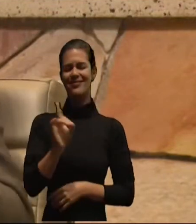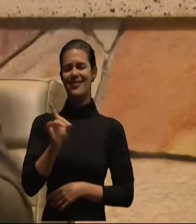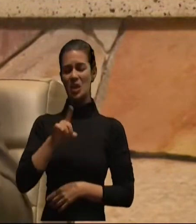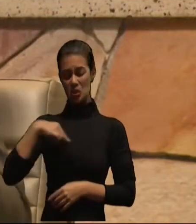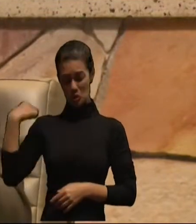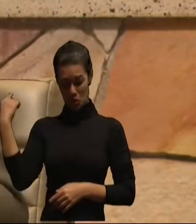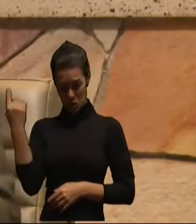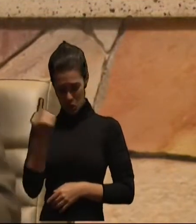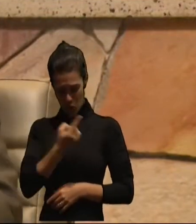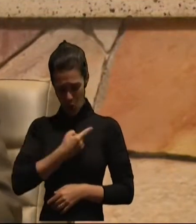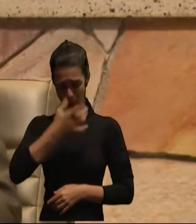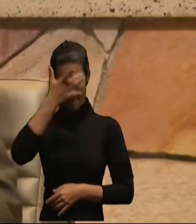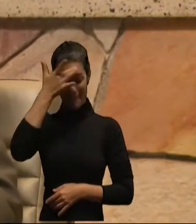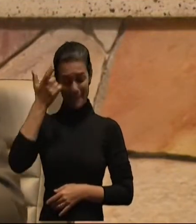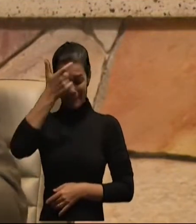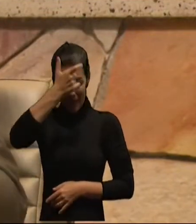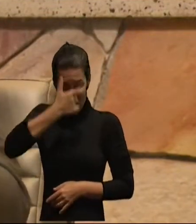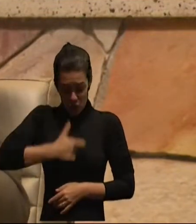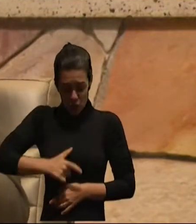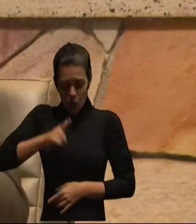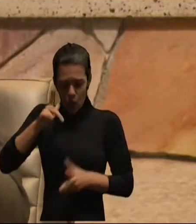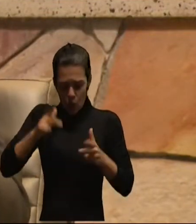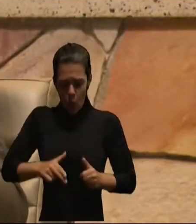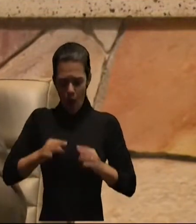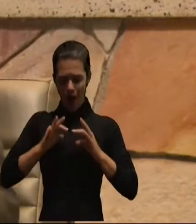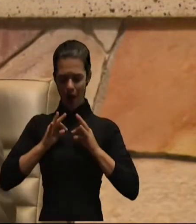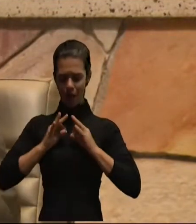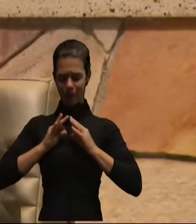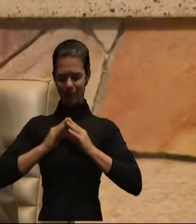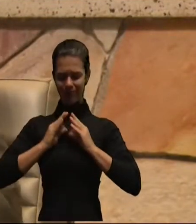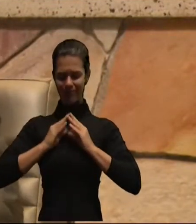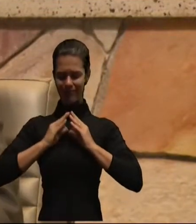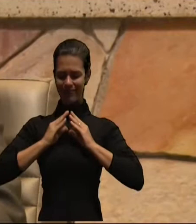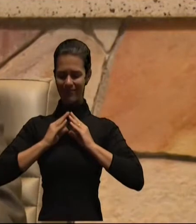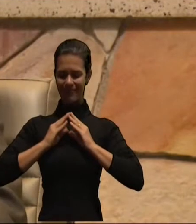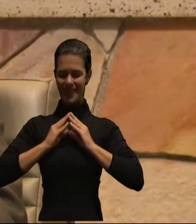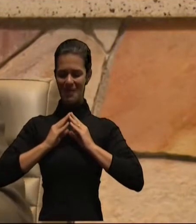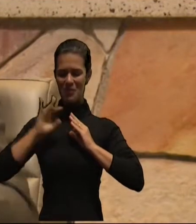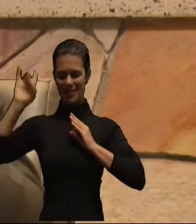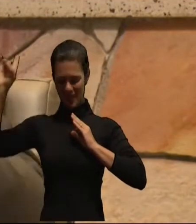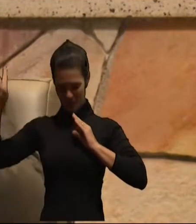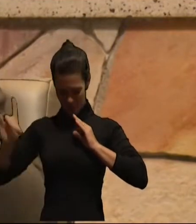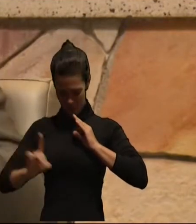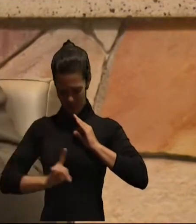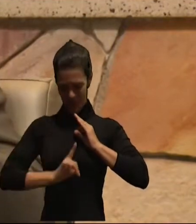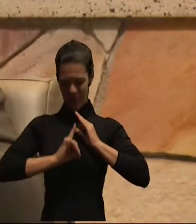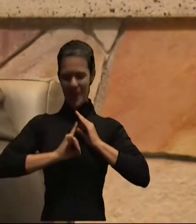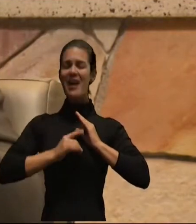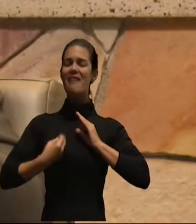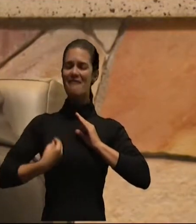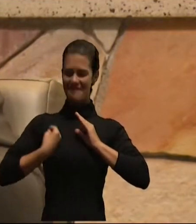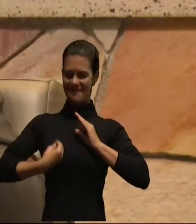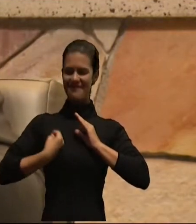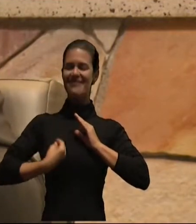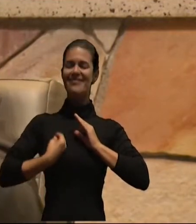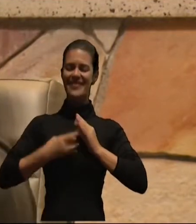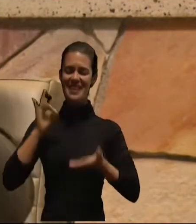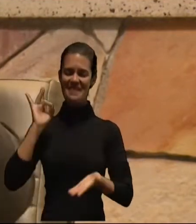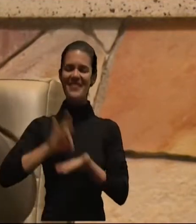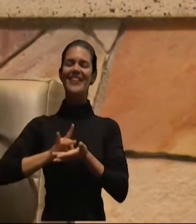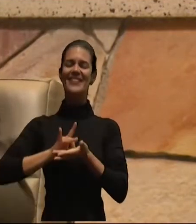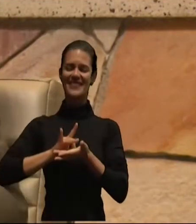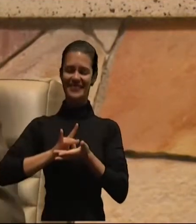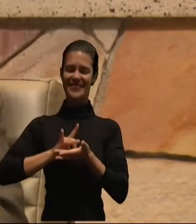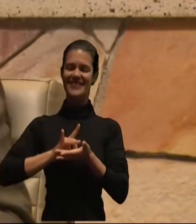Senhor, a tua palavra diz que o Senhor não habita em templos feitos por mão de homens, mas o teu Espírito habita em nós, Pai, e nós